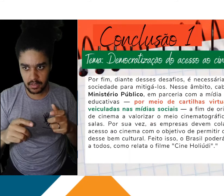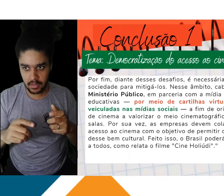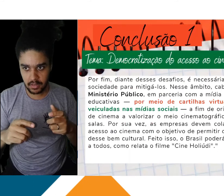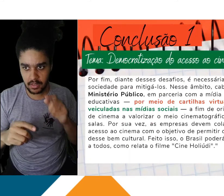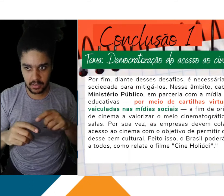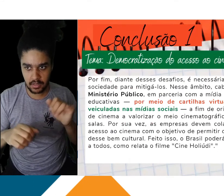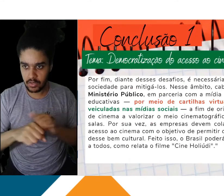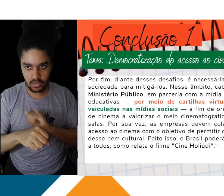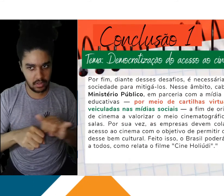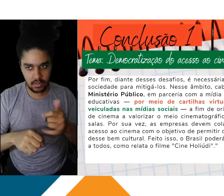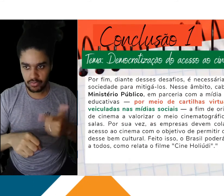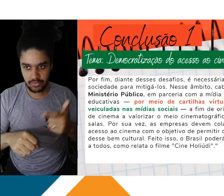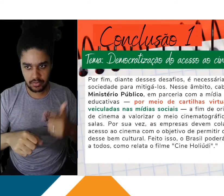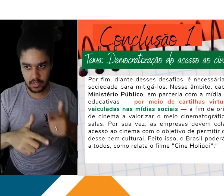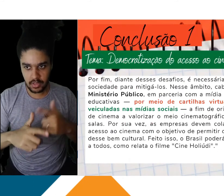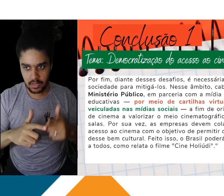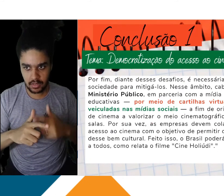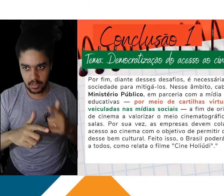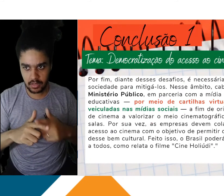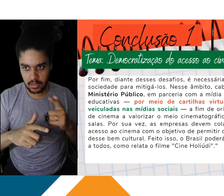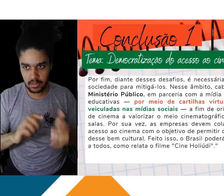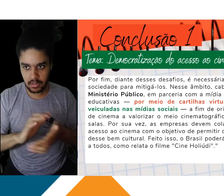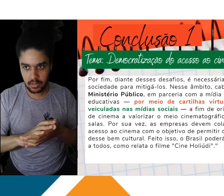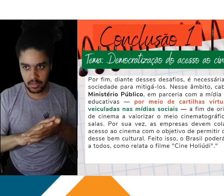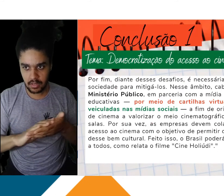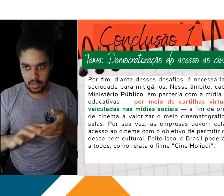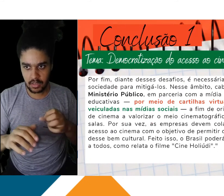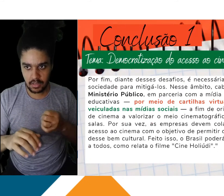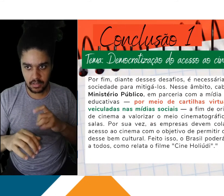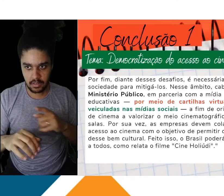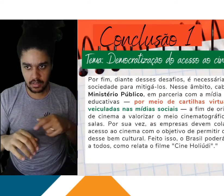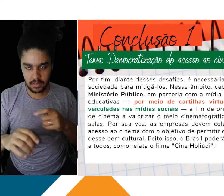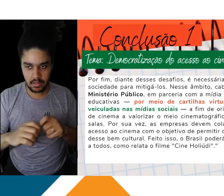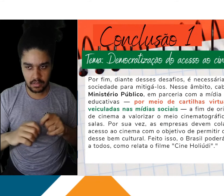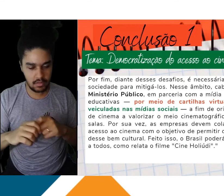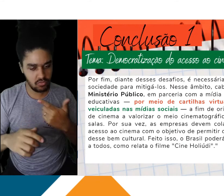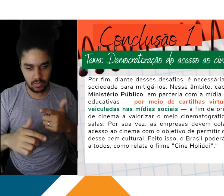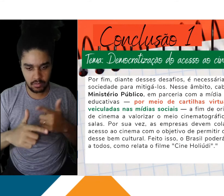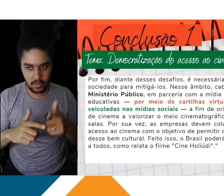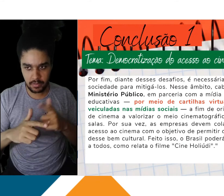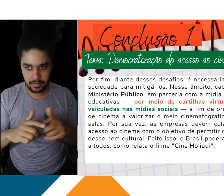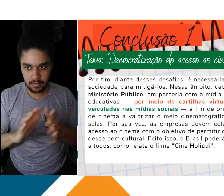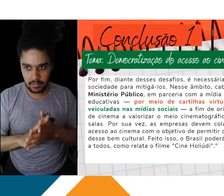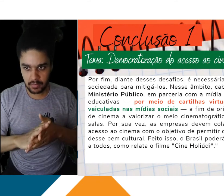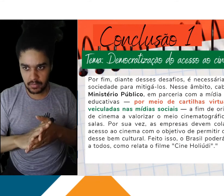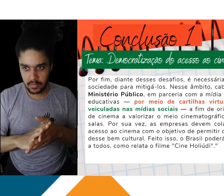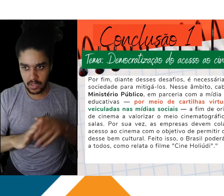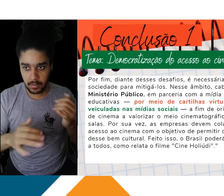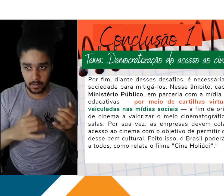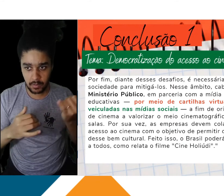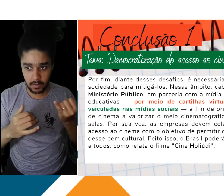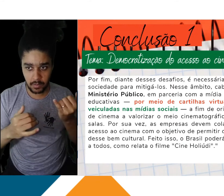meio, né, essa estratégia, não tem problema. Se você decidiu detalhar o agente ou decidiu detalhar a finalidade, não tem problema. A